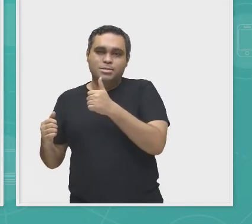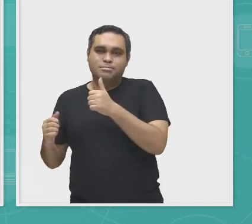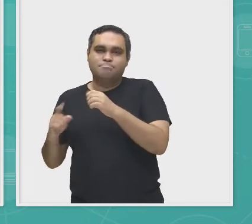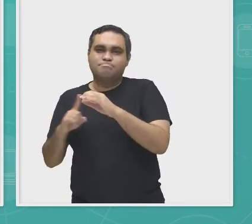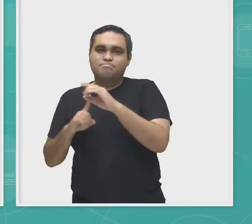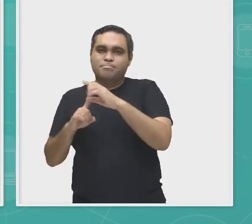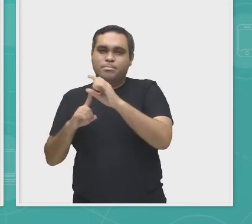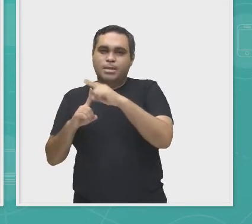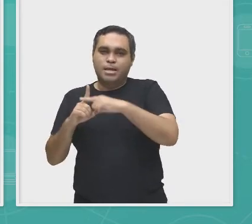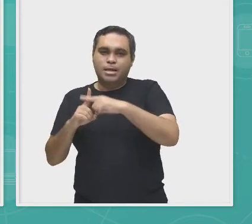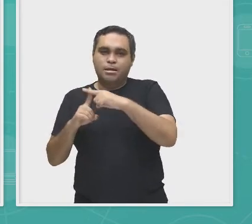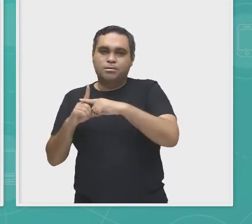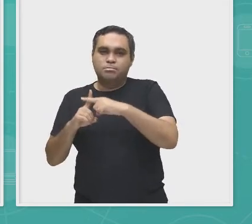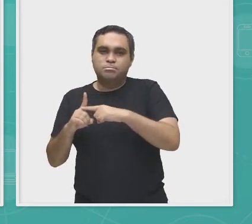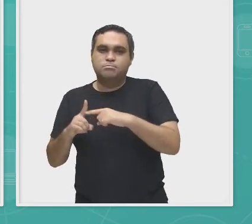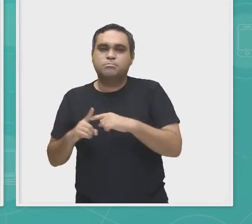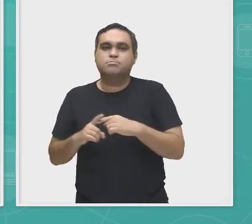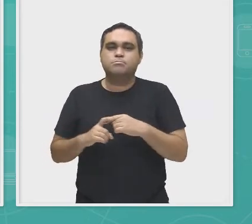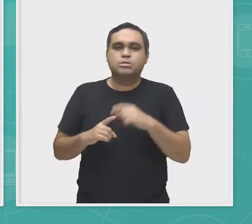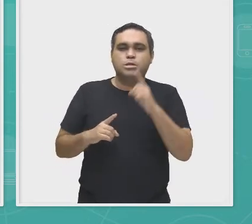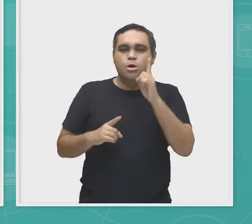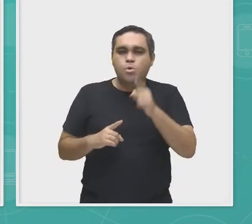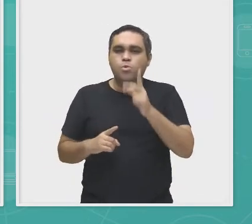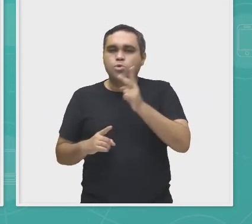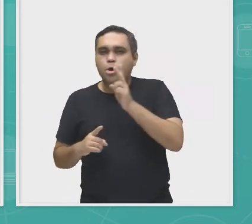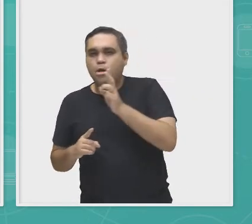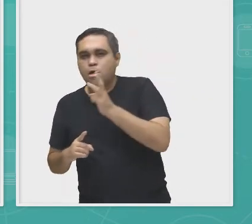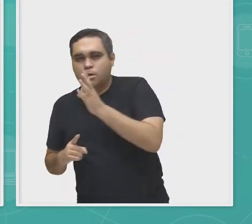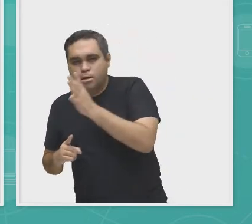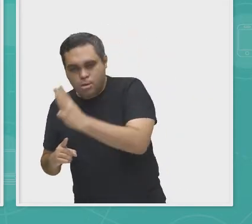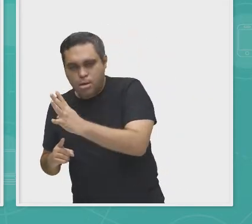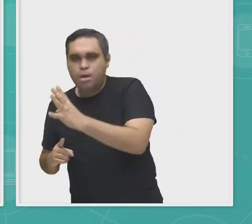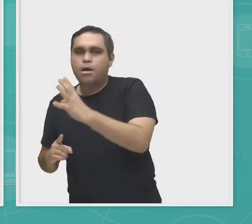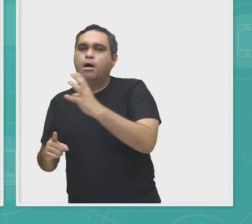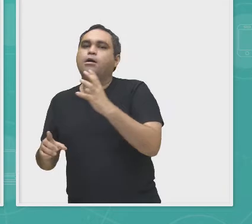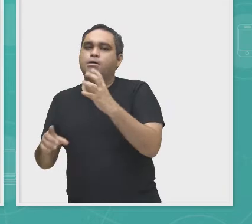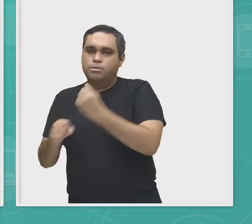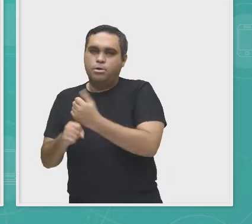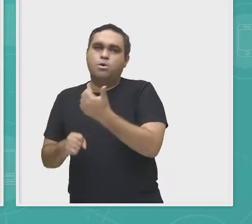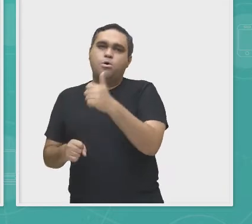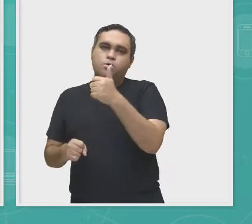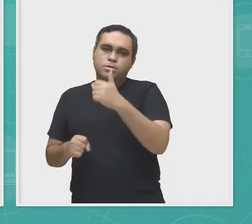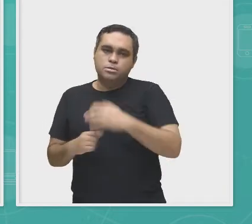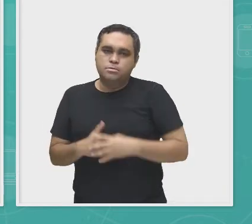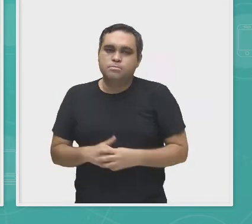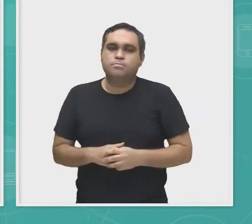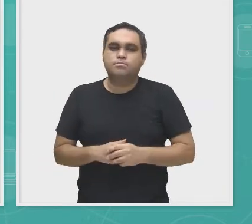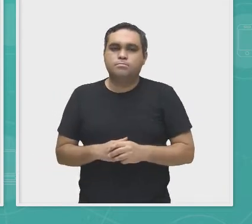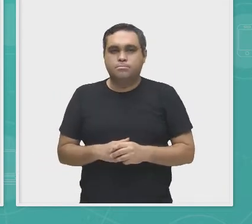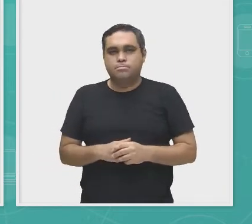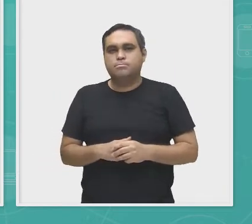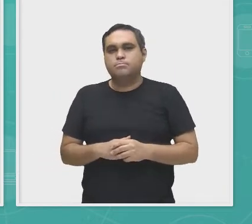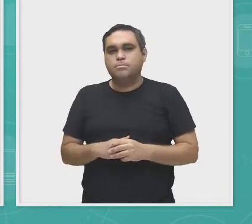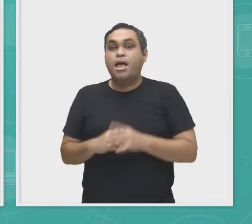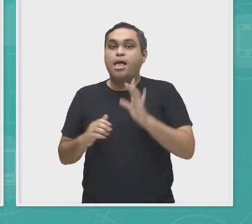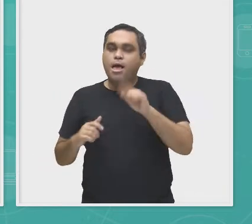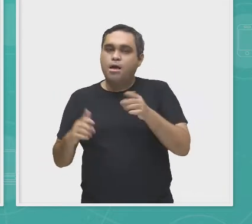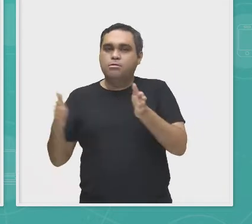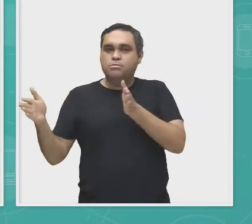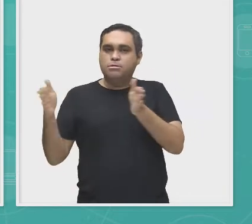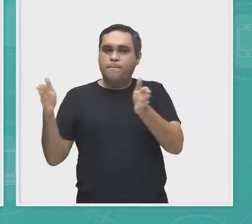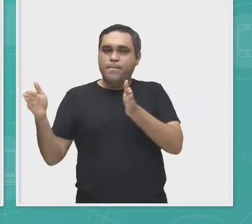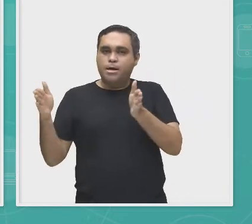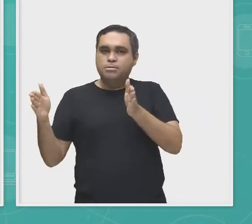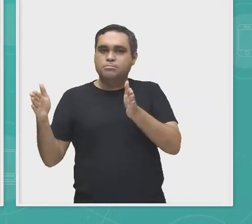1, 2, 3, 4, 5, 6, 7, 8, 9, 10, 11 graus. É esse espaço aqui todinho que é a